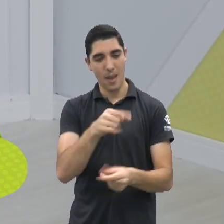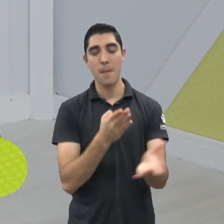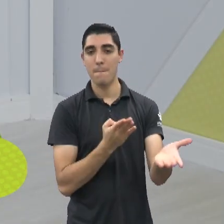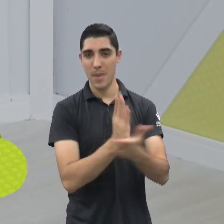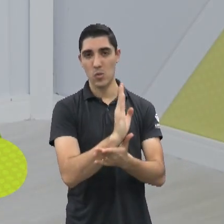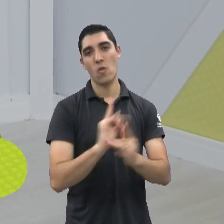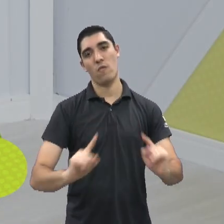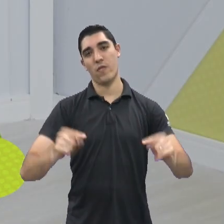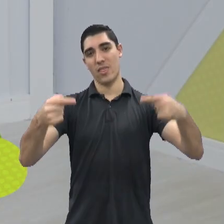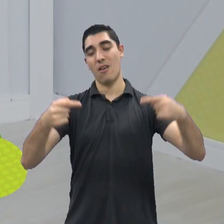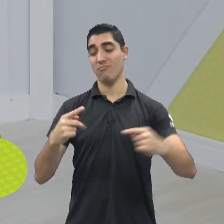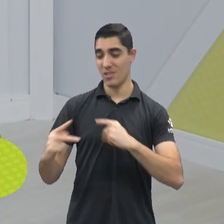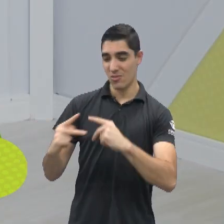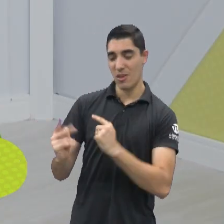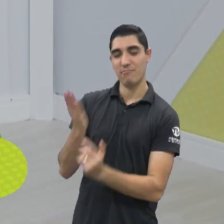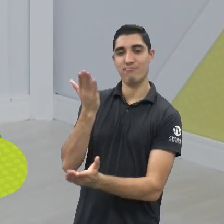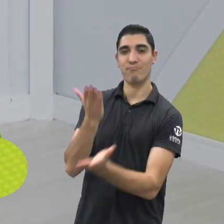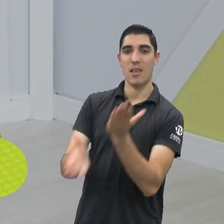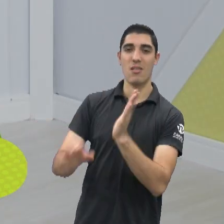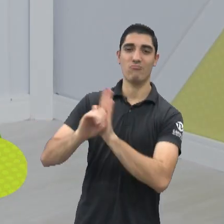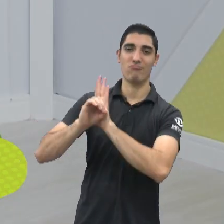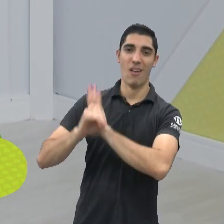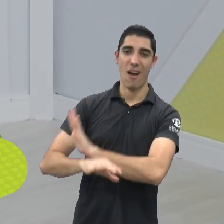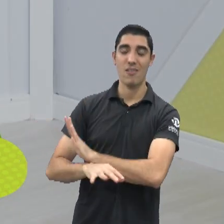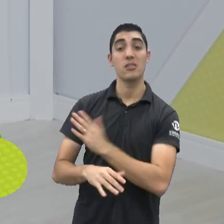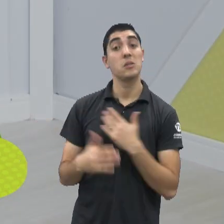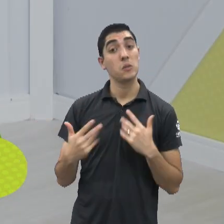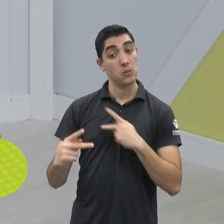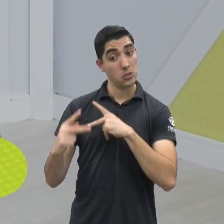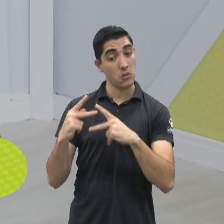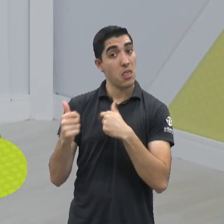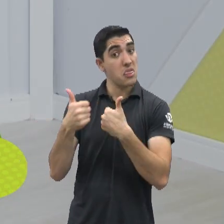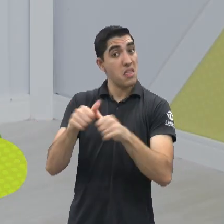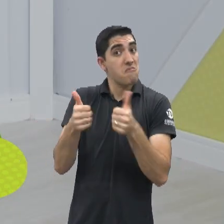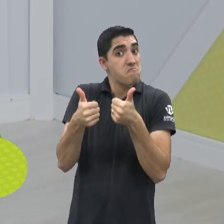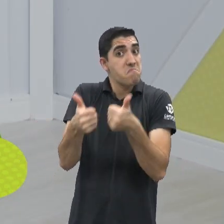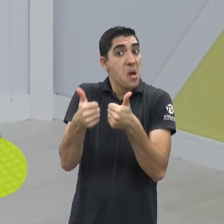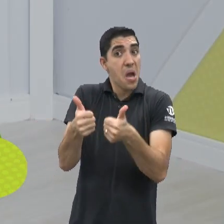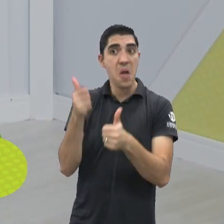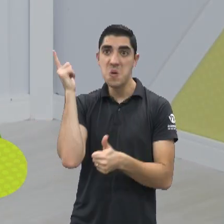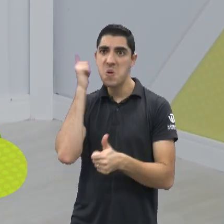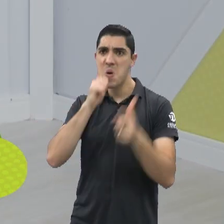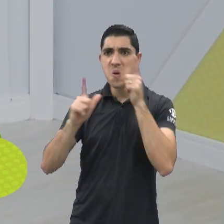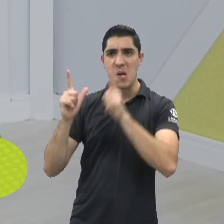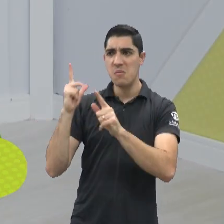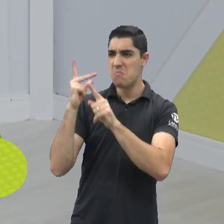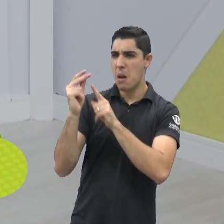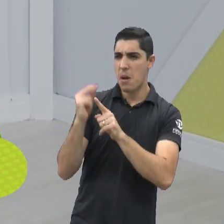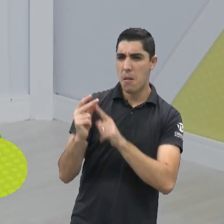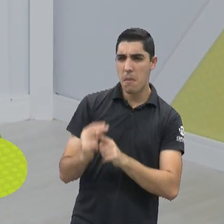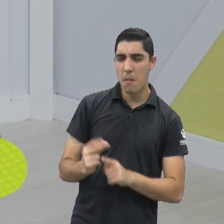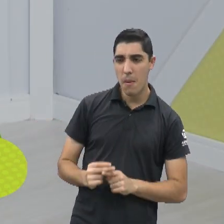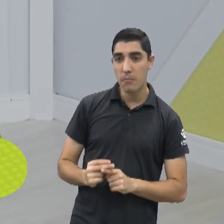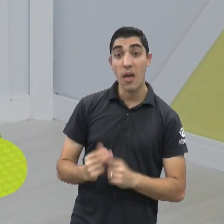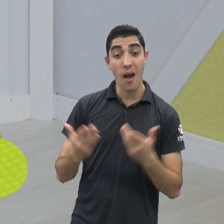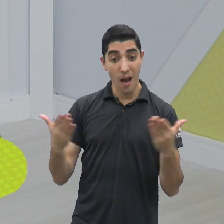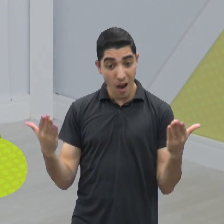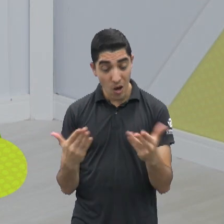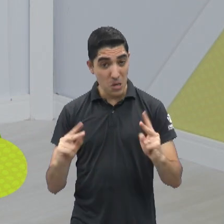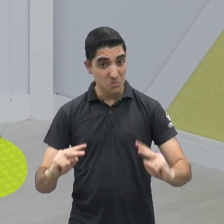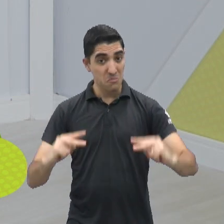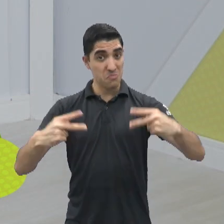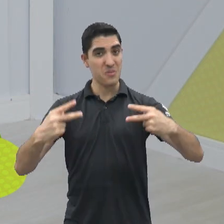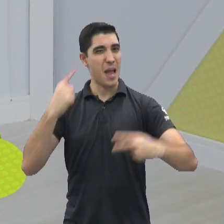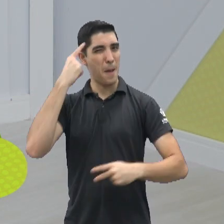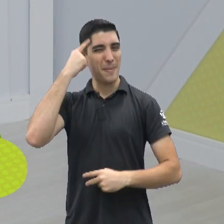São José. Paulo, o São José que fez uma boa campanha nessa primeira fase, né, até os playoffs, enfim, chegou na semifinal, até favorito, podemos